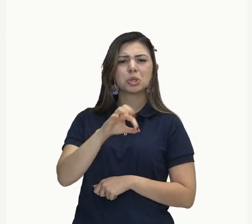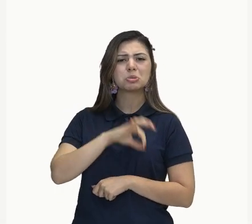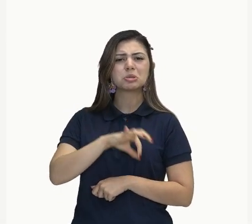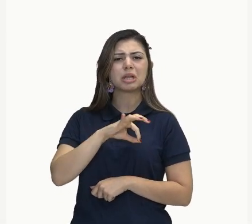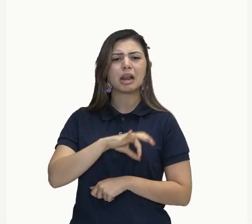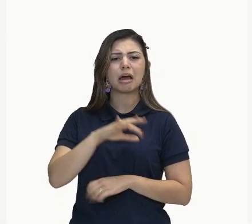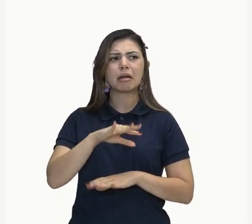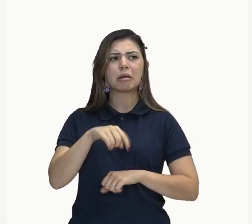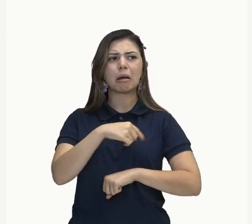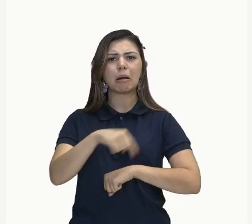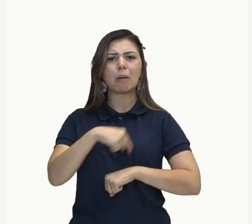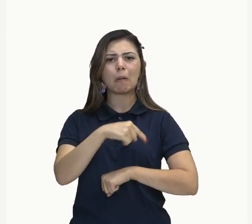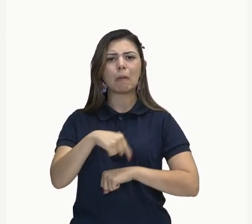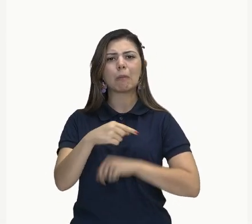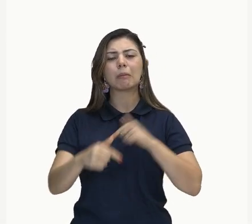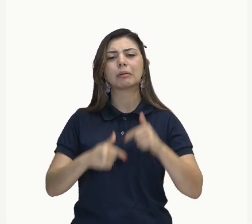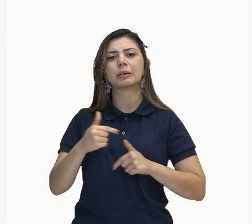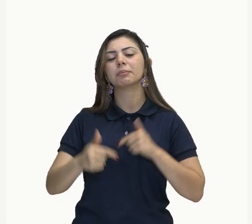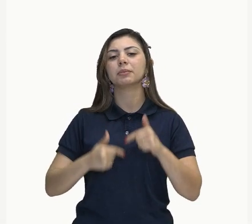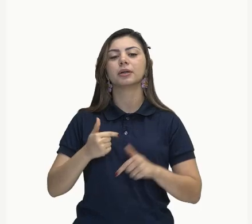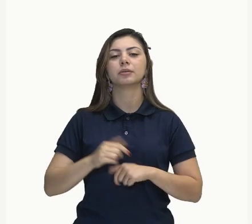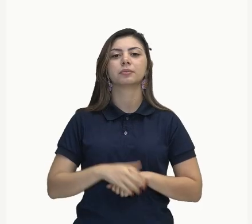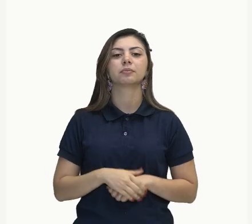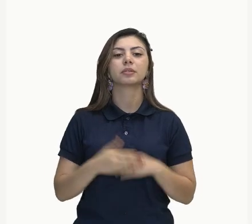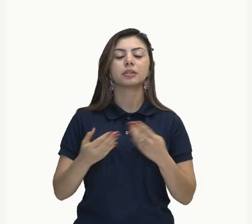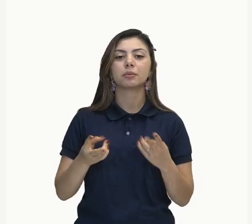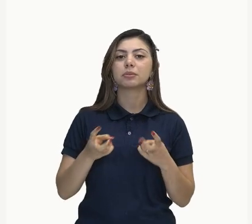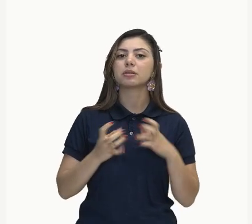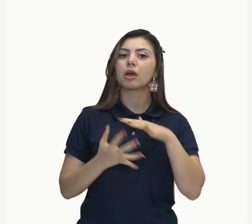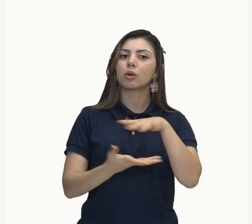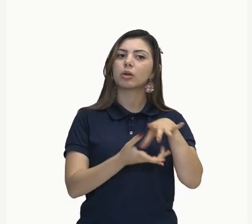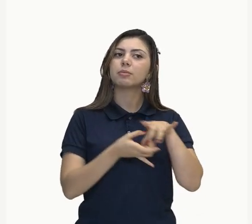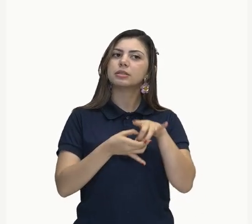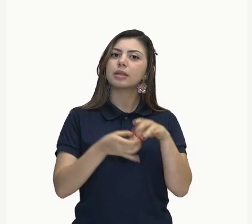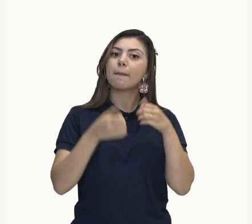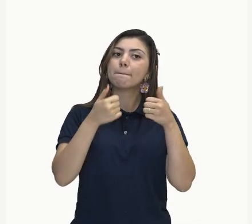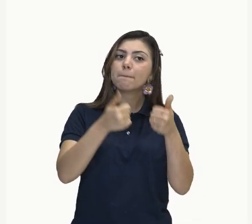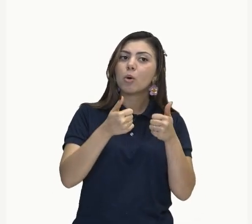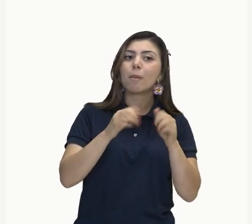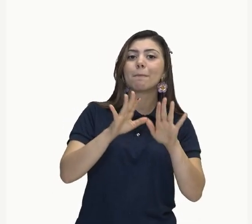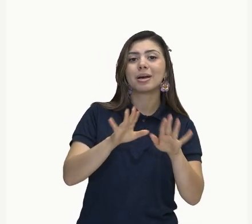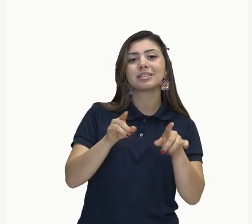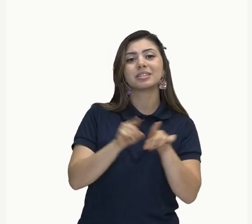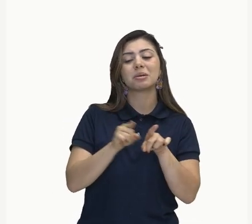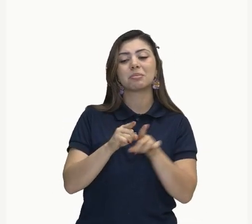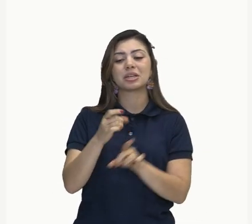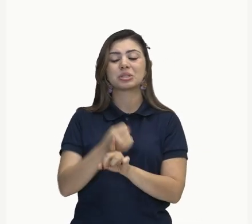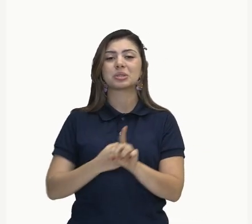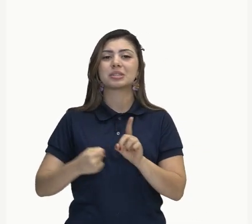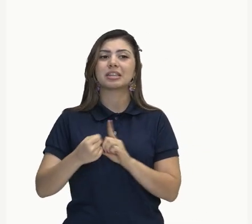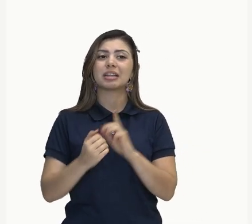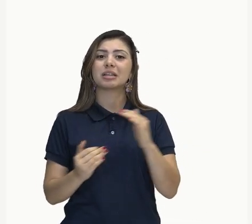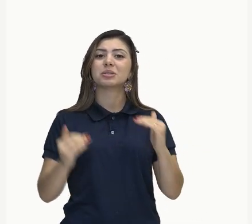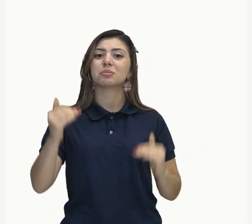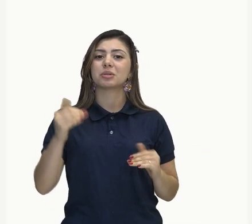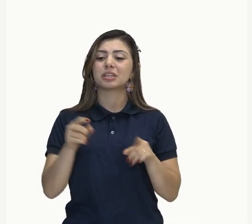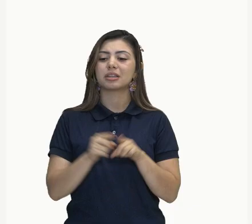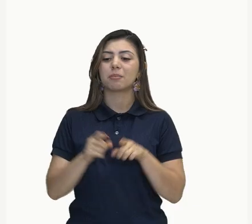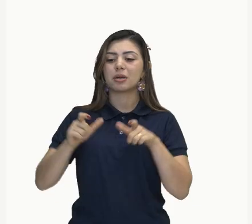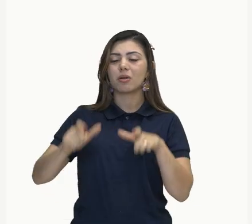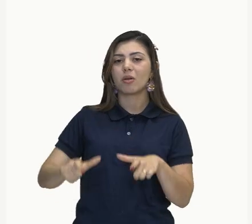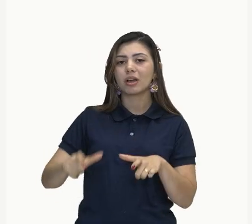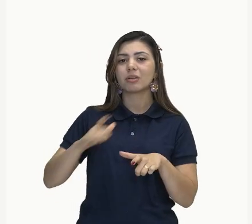longas jornadas. A globalização, então, ela cria oportunidades sim, mas ela também aumenta a desigualdade, destrói empregos locais e